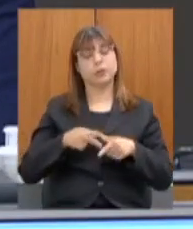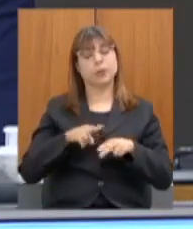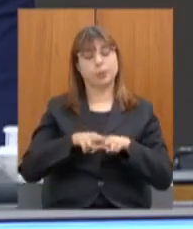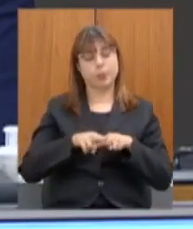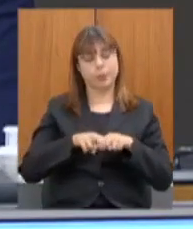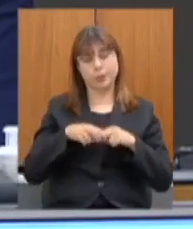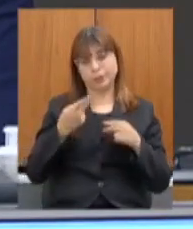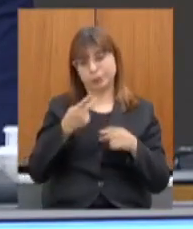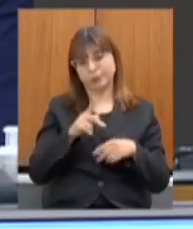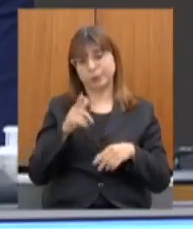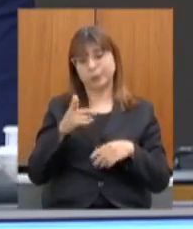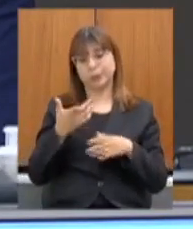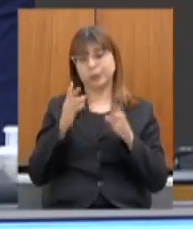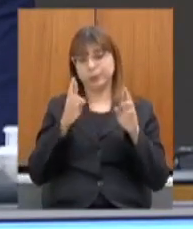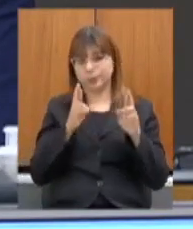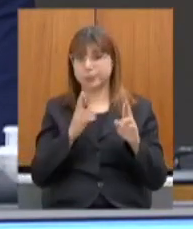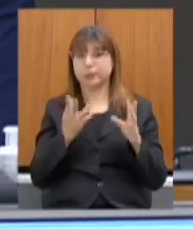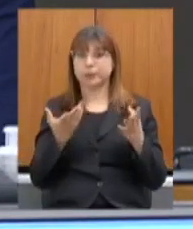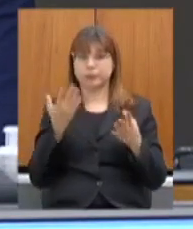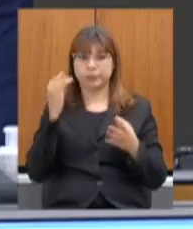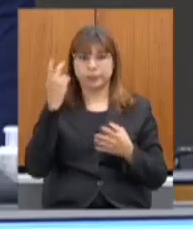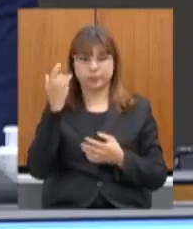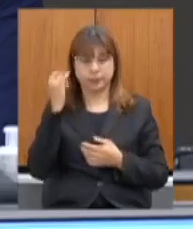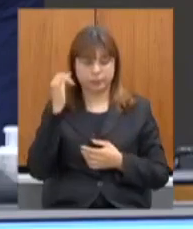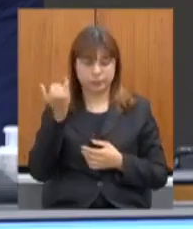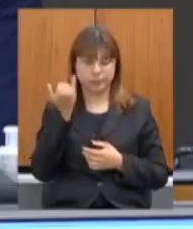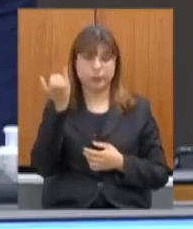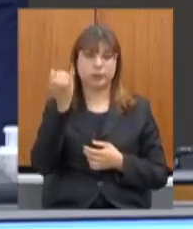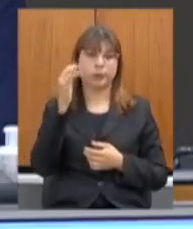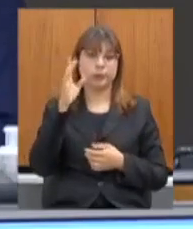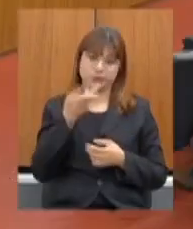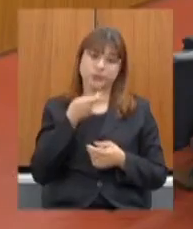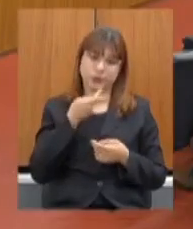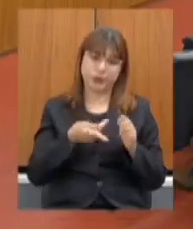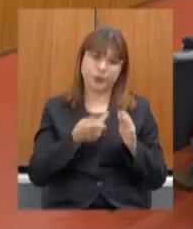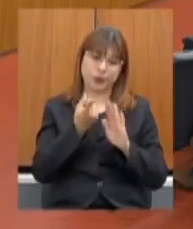senhor tem, como o senhor citou agora, a própria lei orçamentária do nosso Estado.